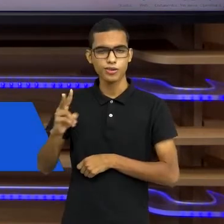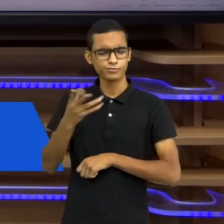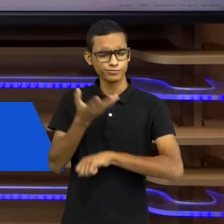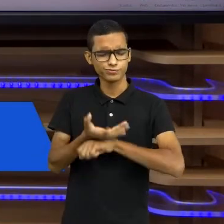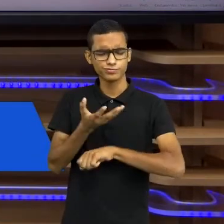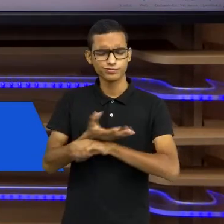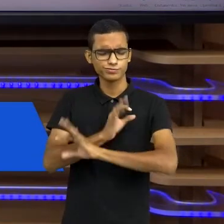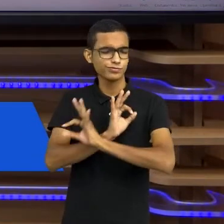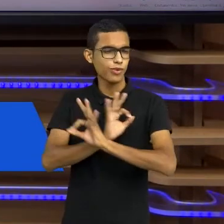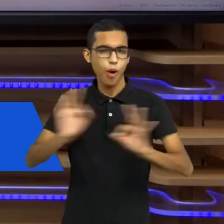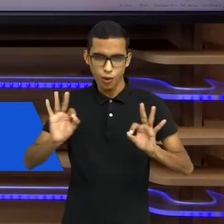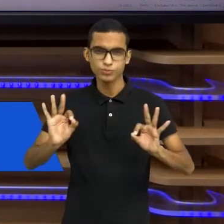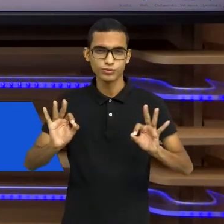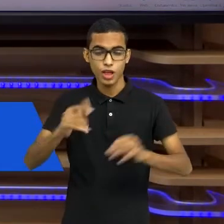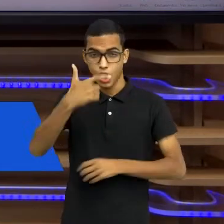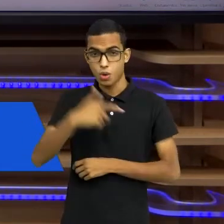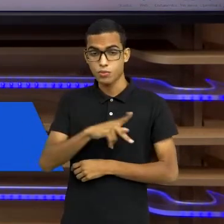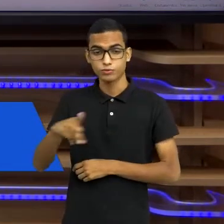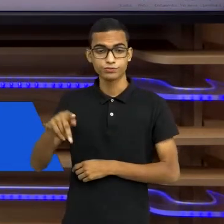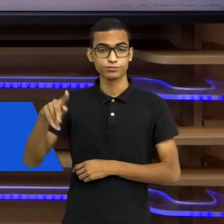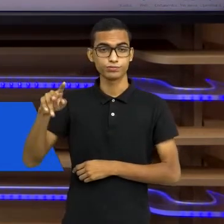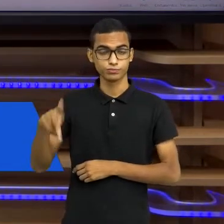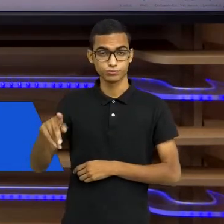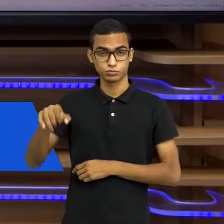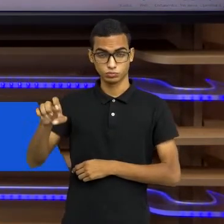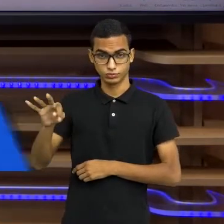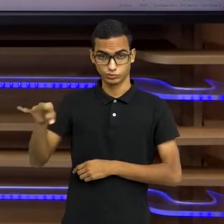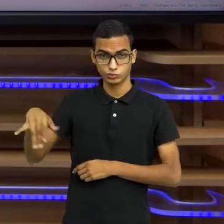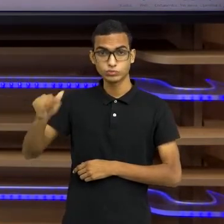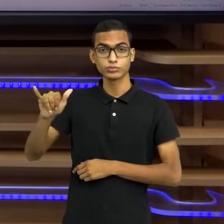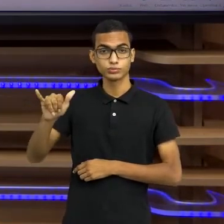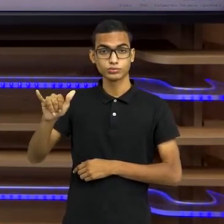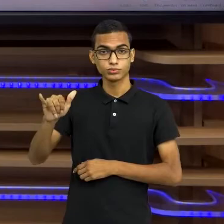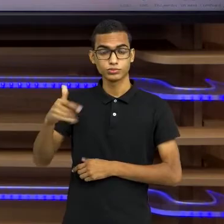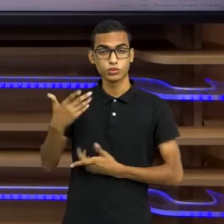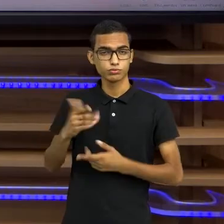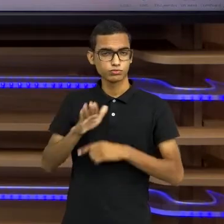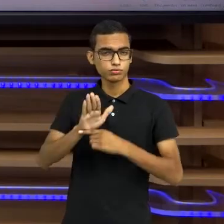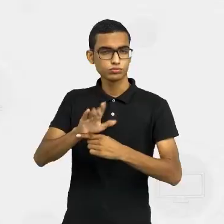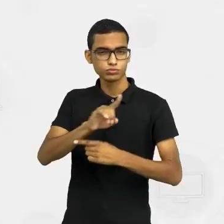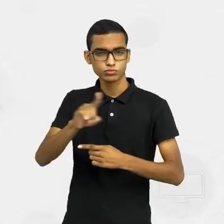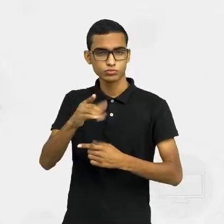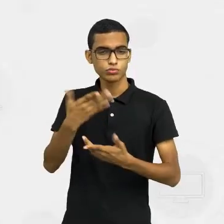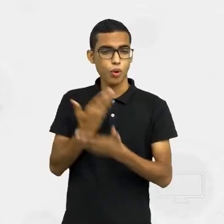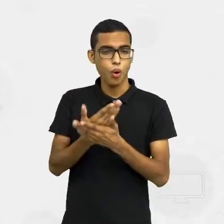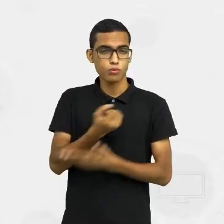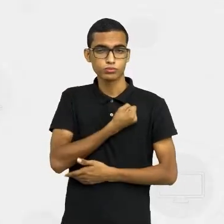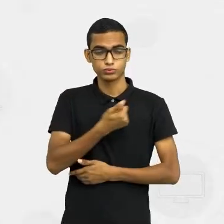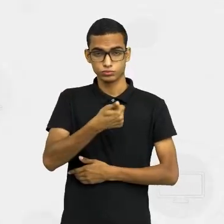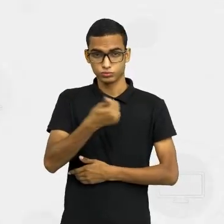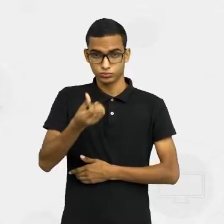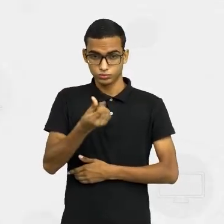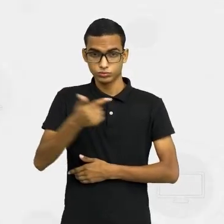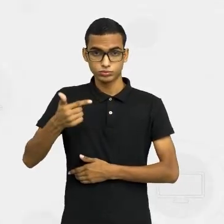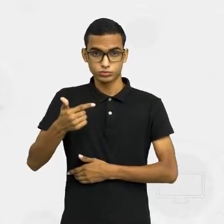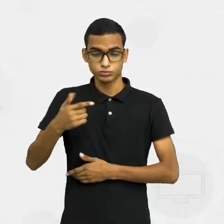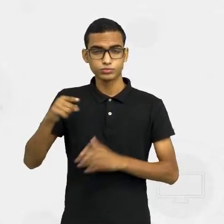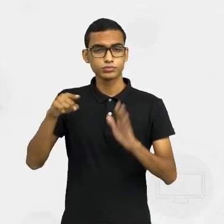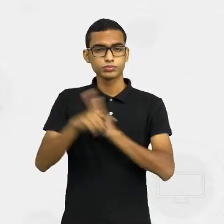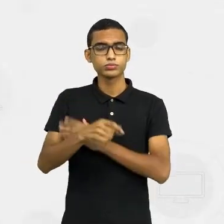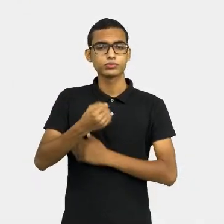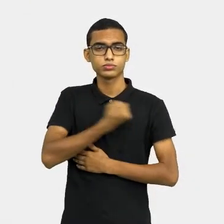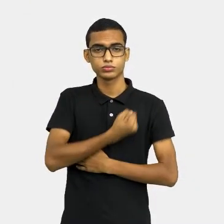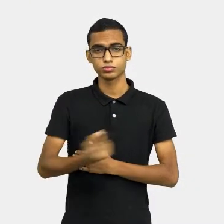matéria excelente, sou a professora Pet Ribeiro, e eu vou trazer para vocês agora, aí, ó, aula 162, a nossa primeira questão do